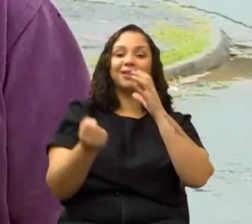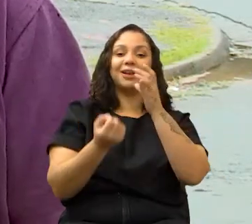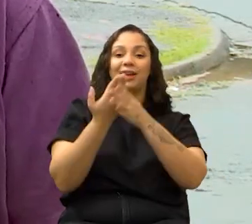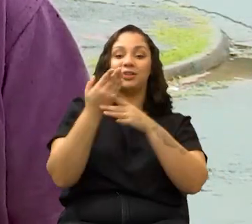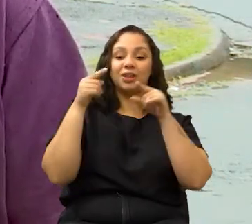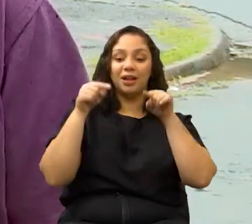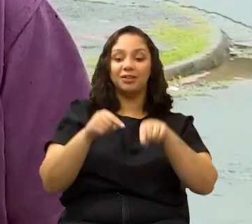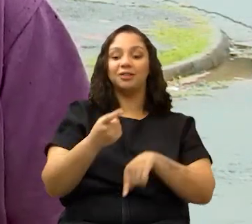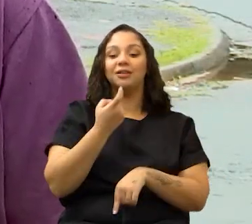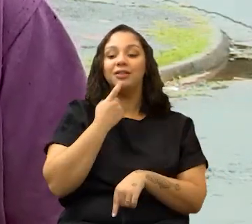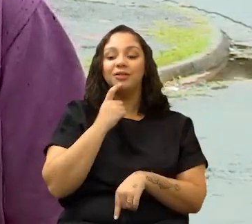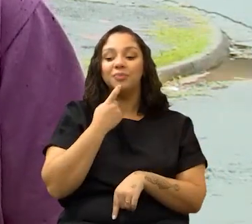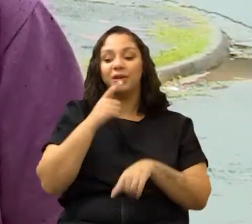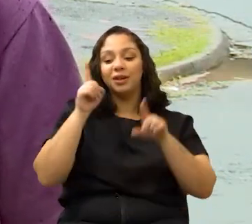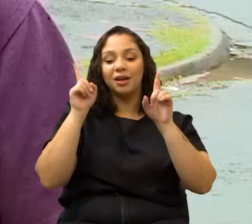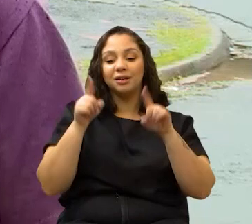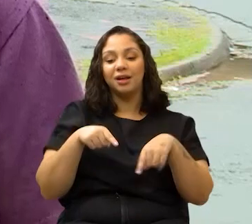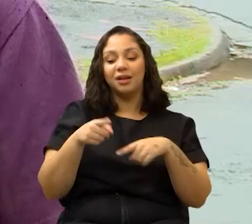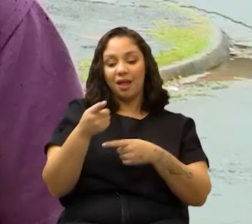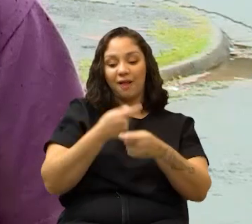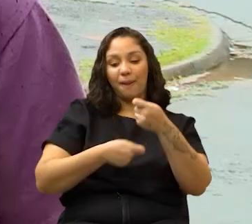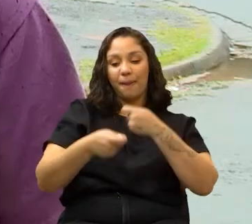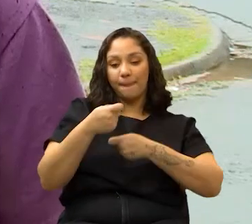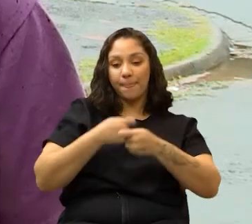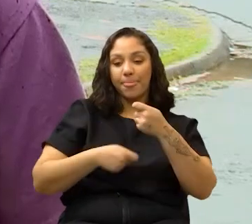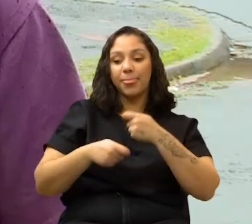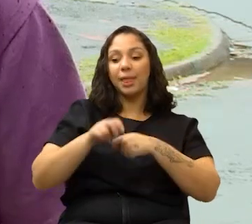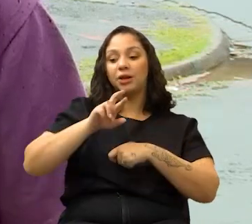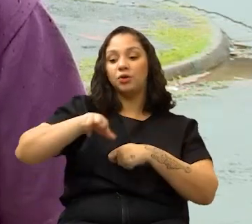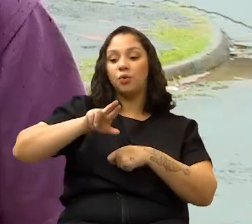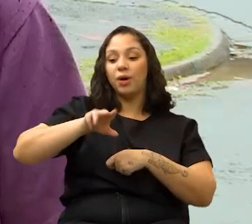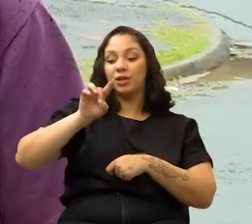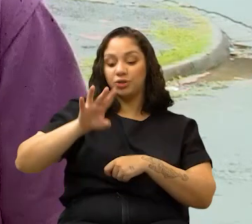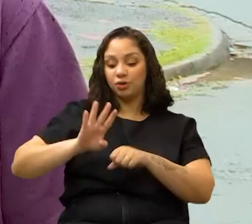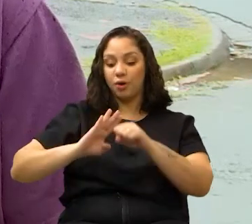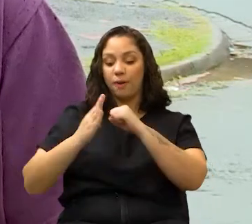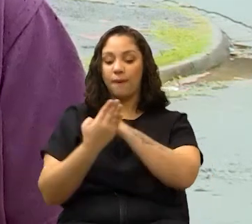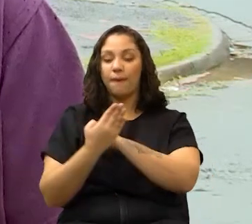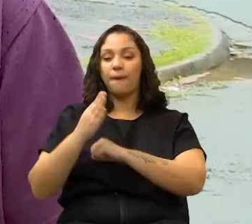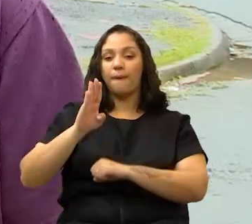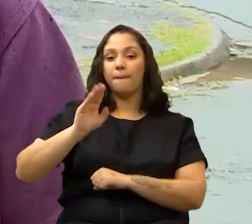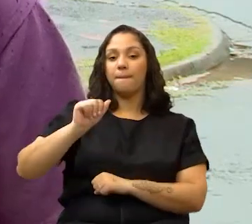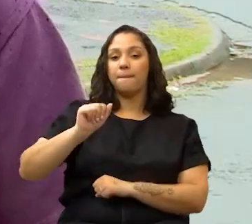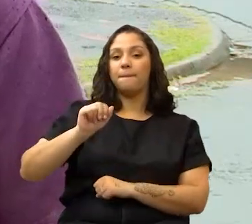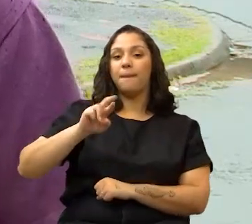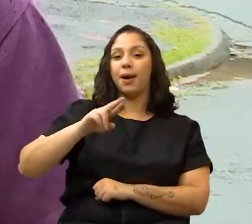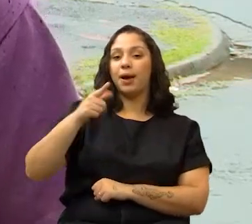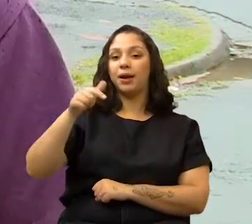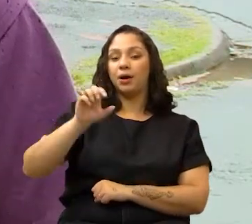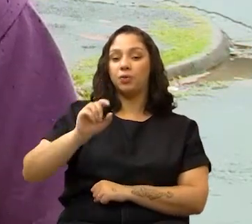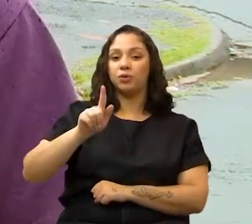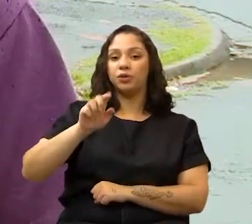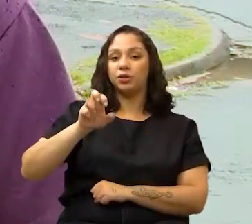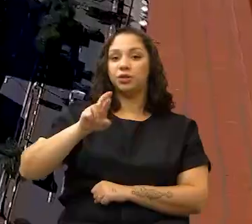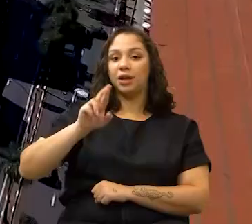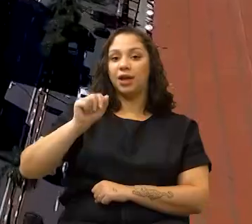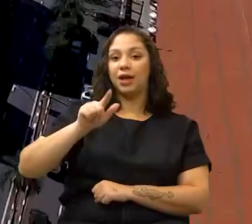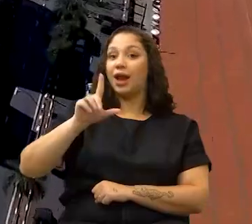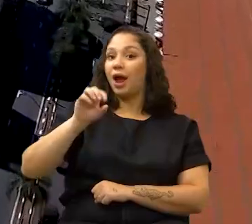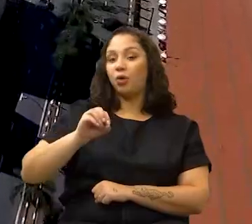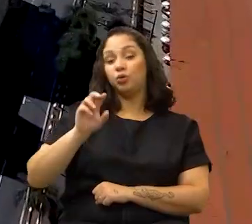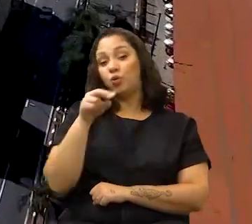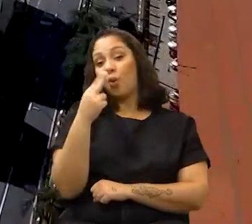Campinas a nossa ideia é justamente trazer a economia criativa para além de Barão Geraldo, para além da Unicamp e trazer para a periferia, né?